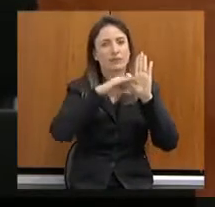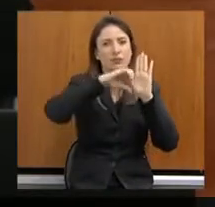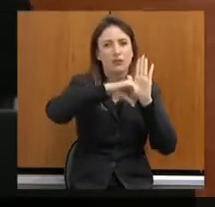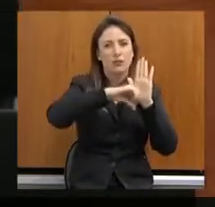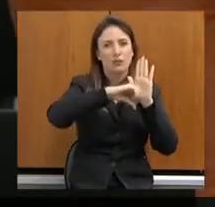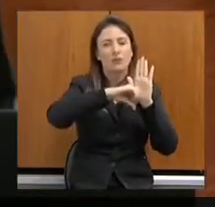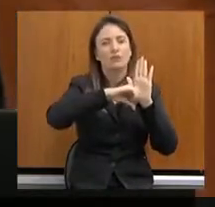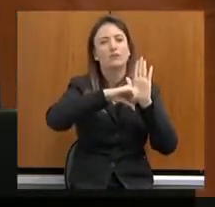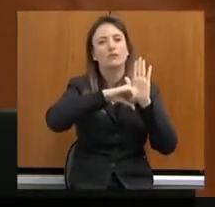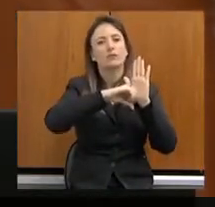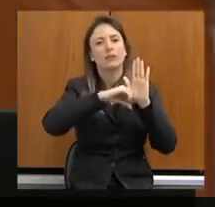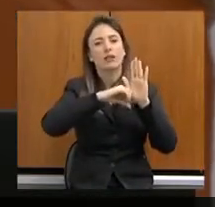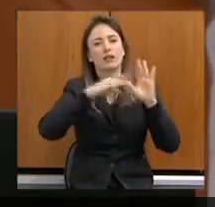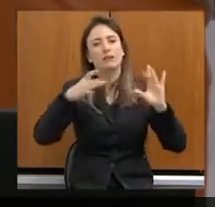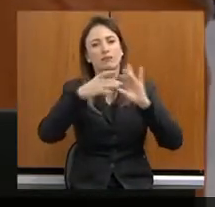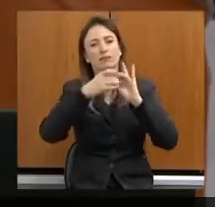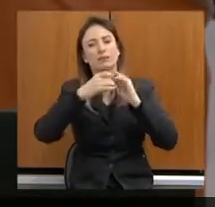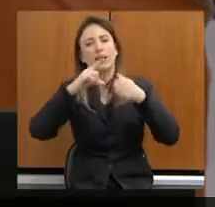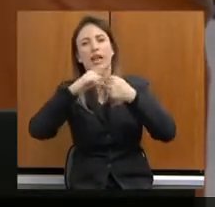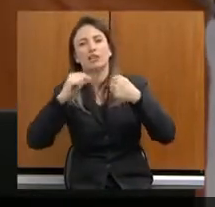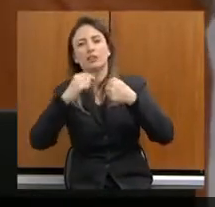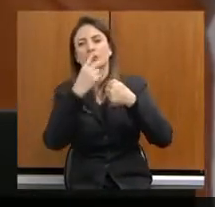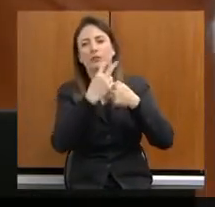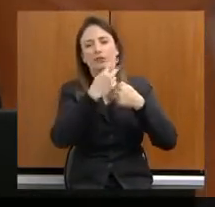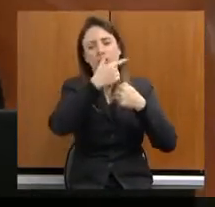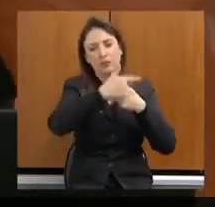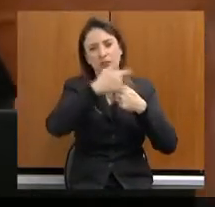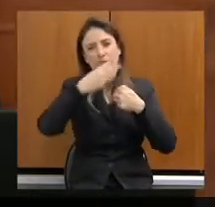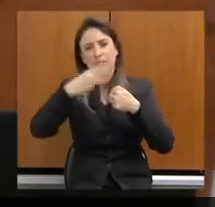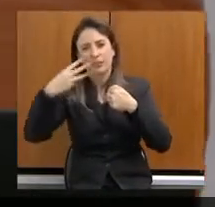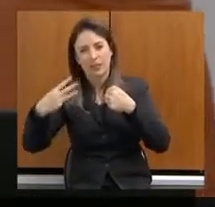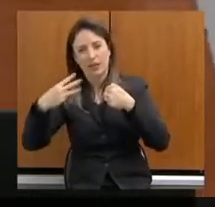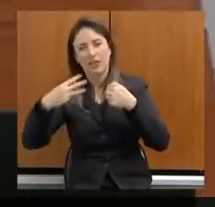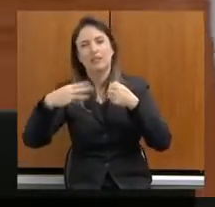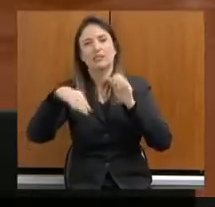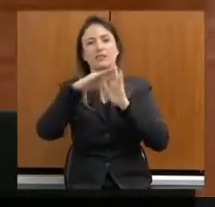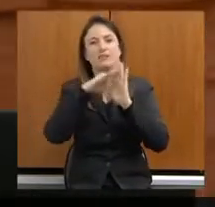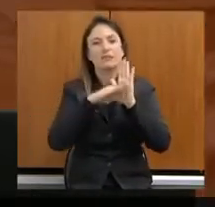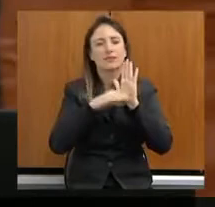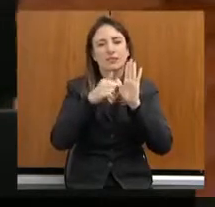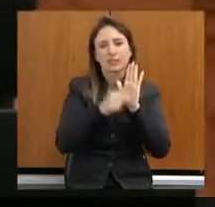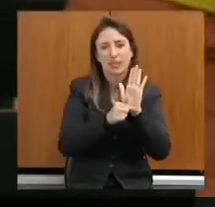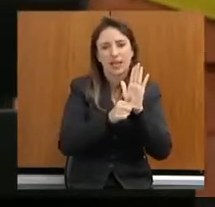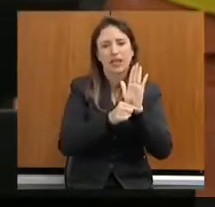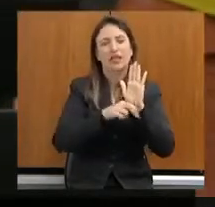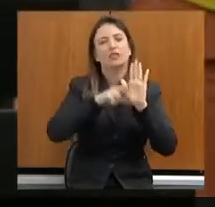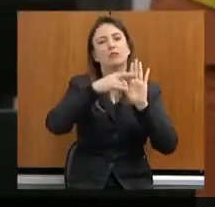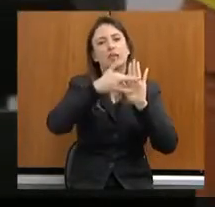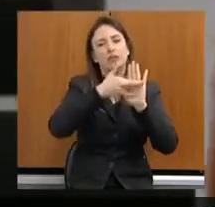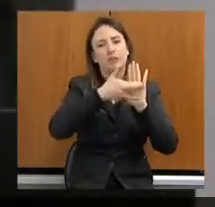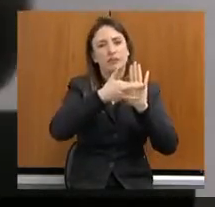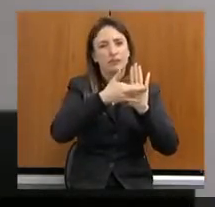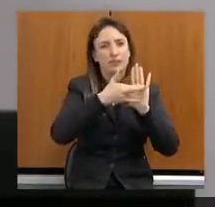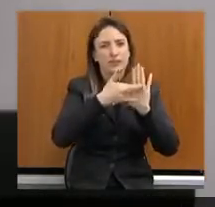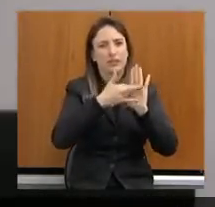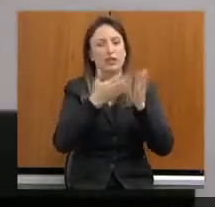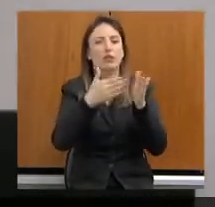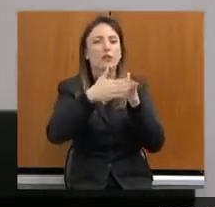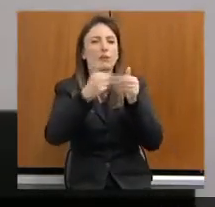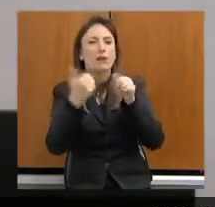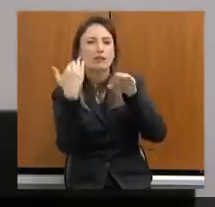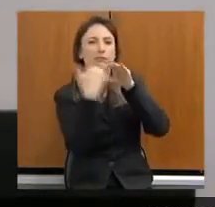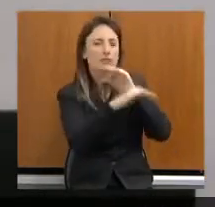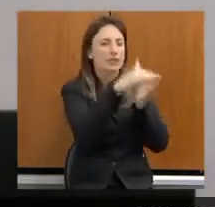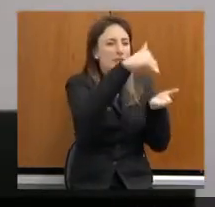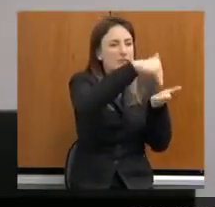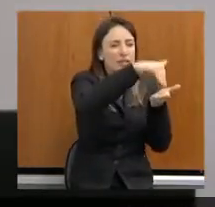nono combinado com artigo 233 ISO 7º do Regimento Interno seja encaminhada à